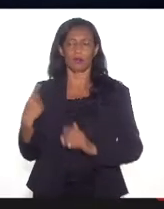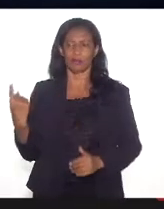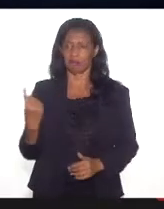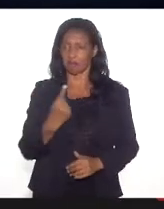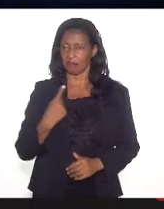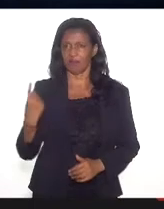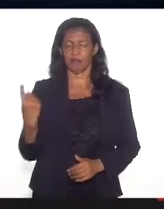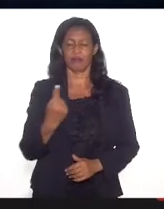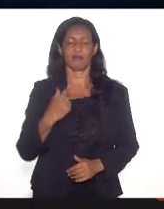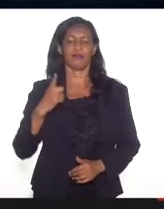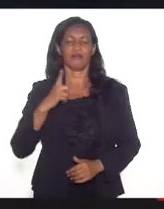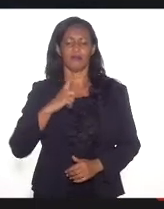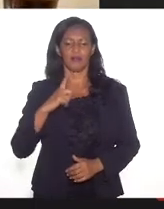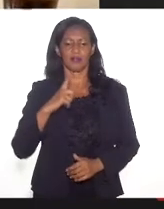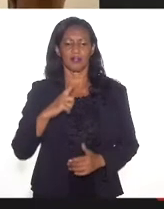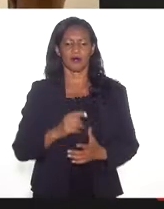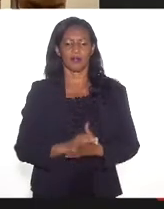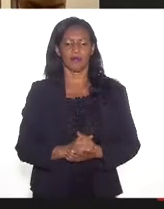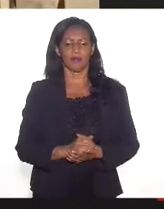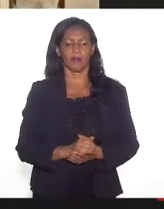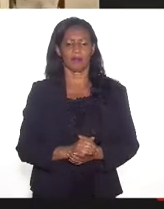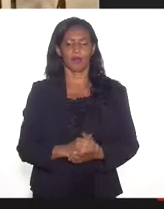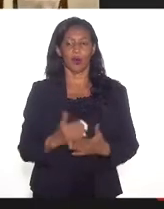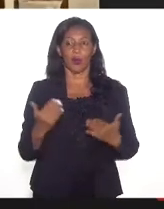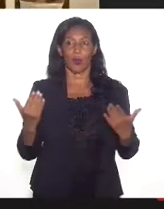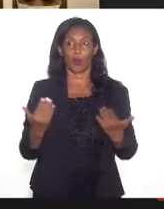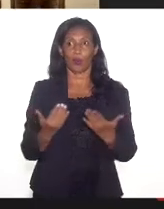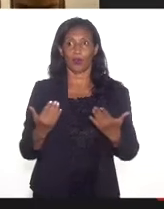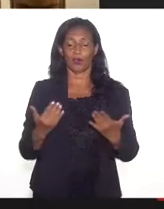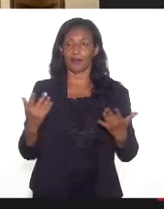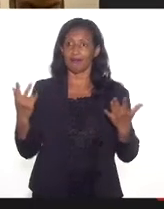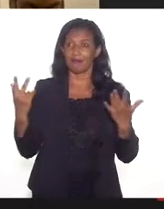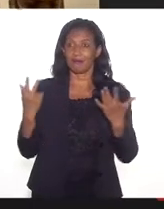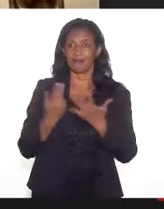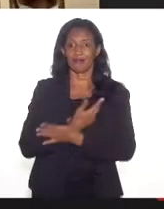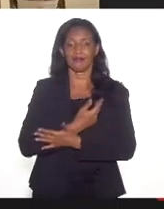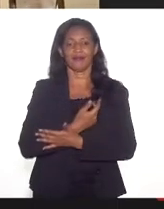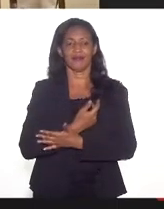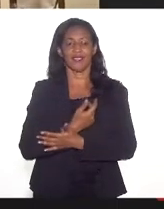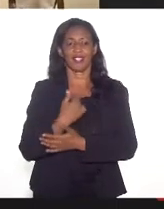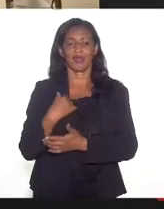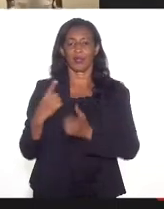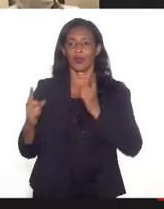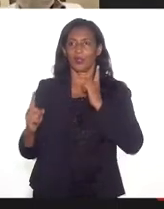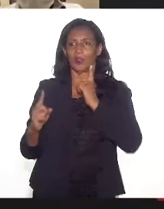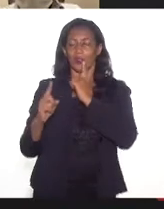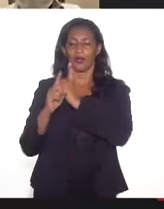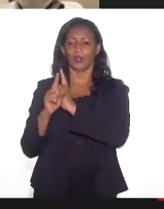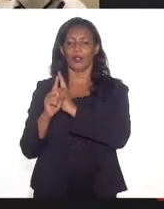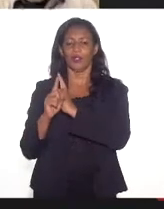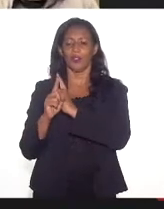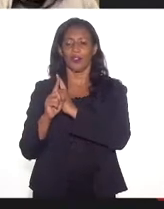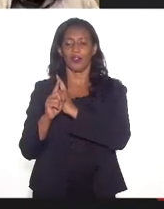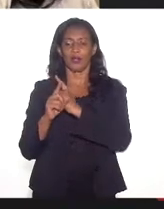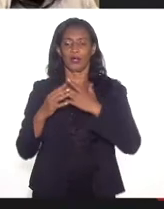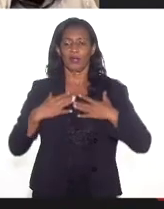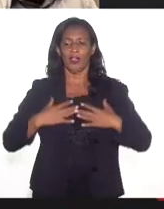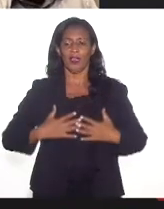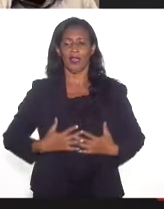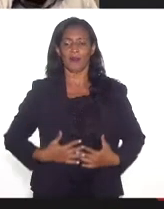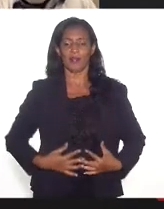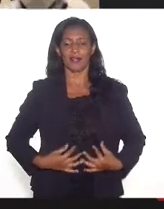Então, hoje, por coincidência, eu me encontro até com essa camisa.